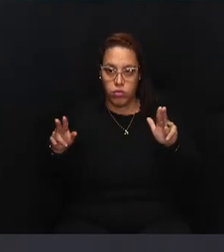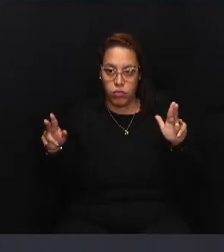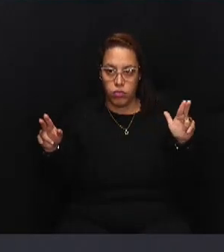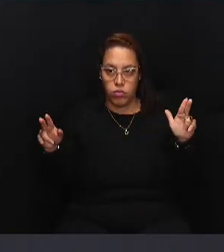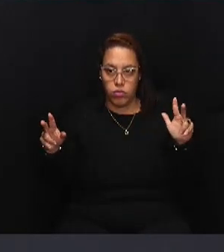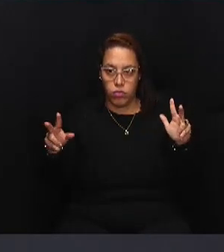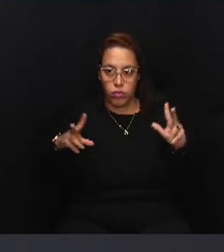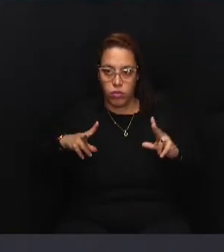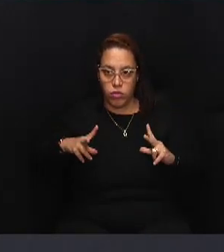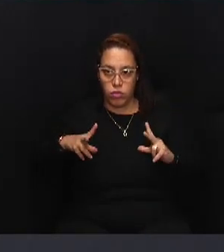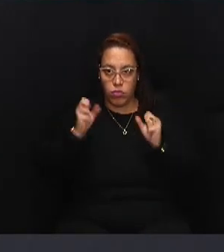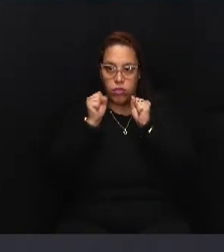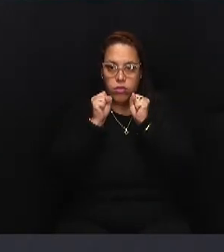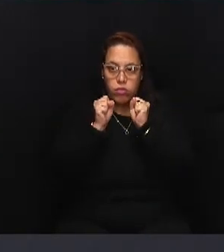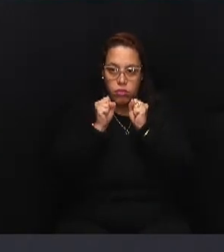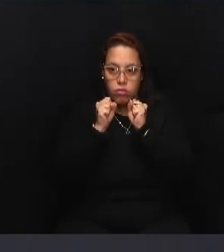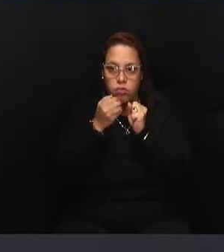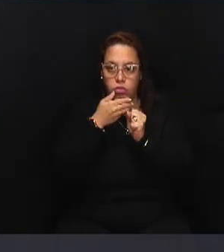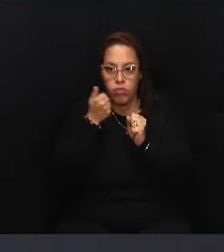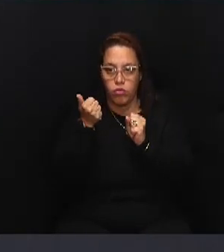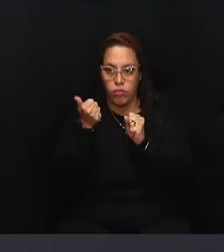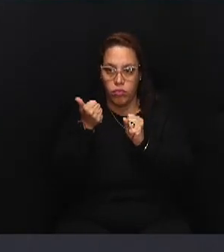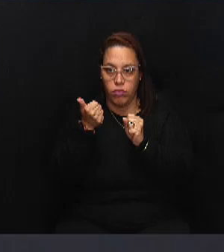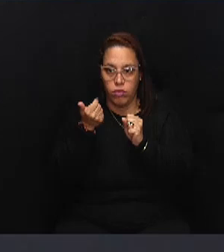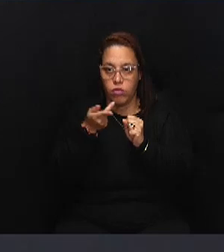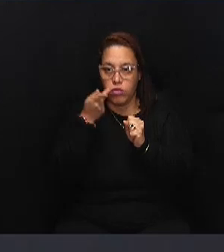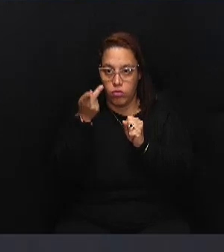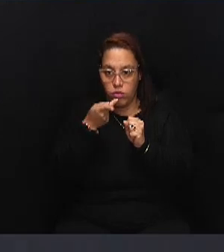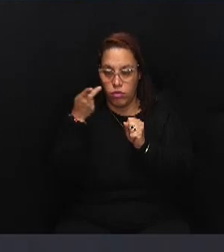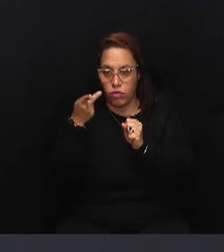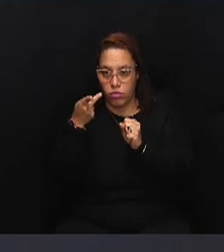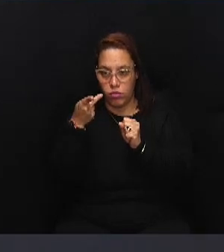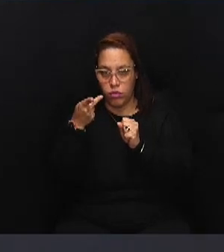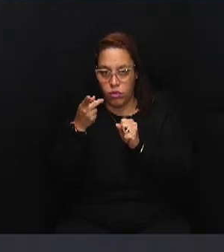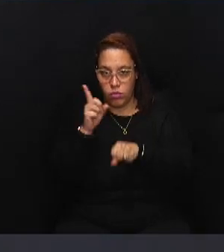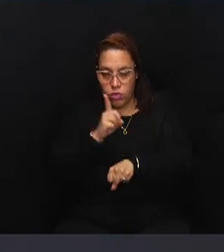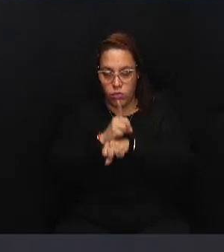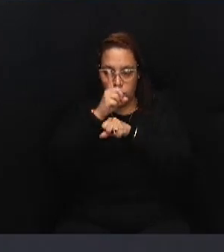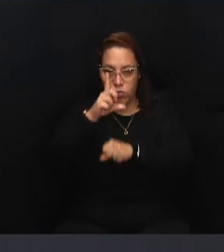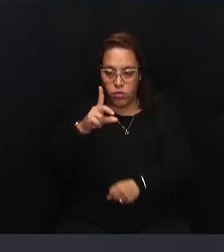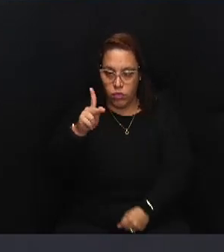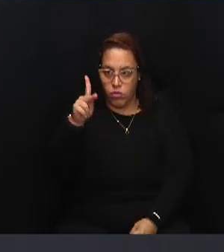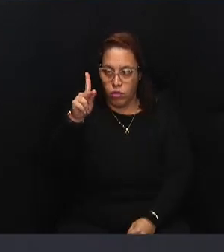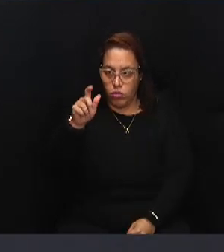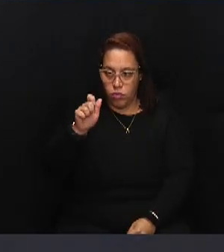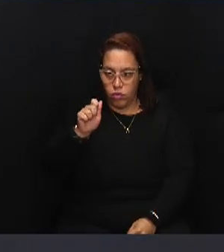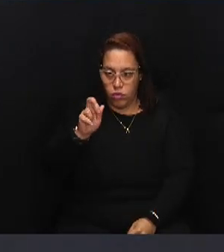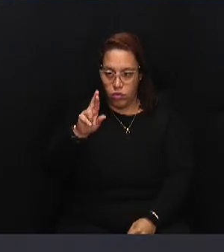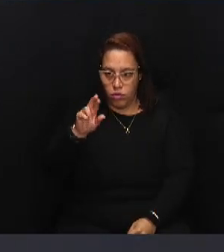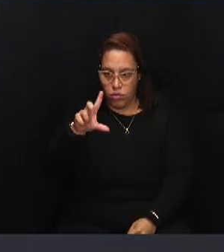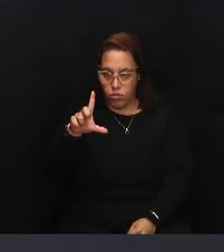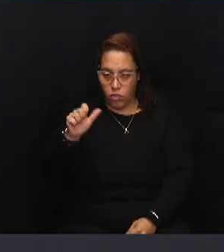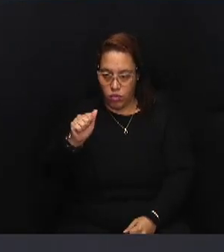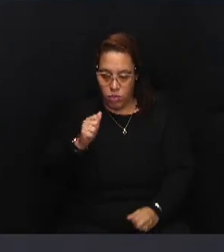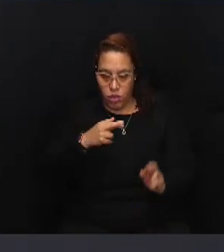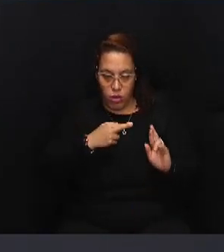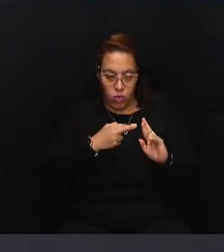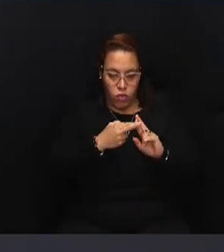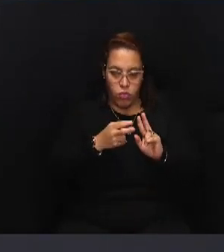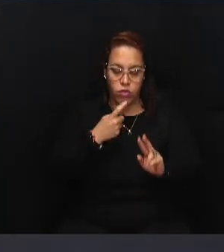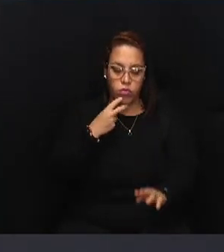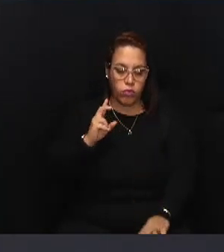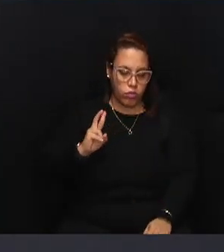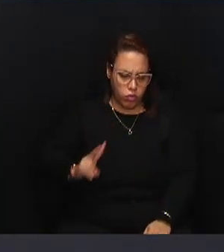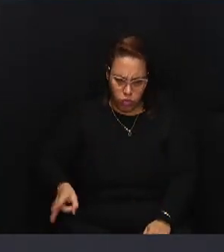se fortalecer, melhorar, como você disse, doutora Carla, Campinas é uma referência para o país inteiro, e continuará